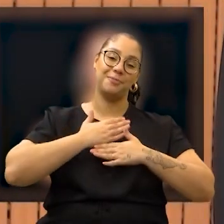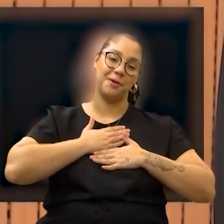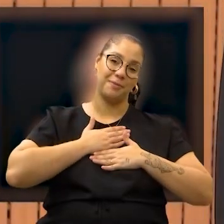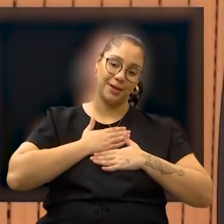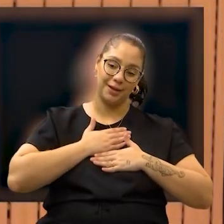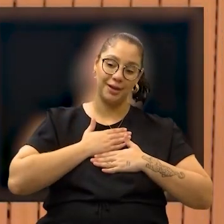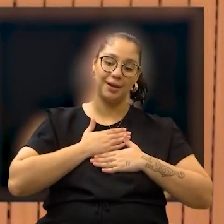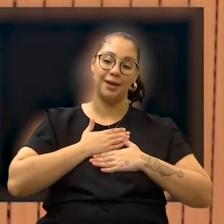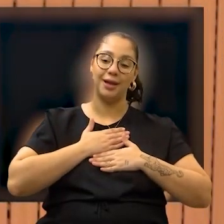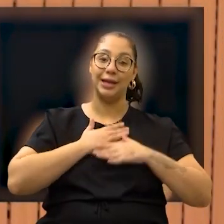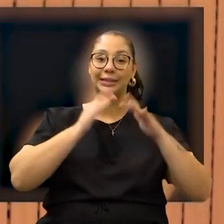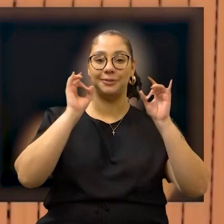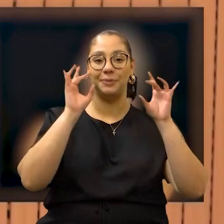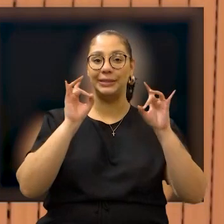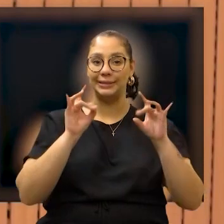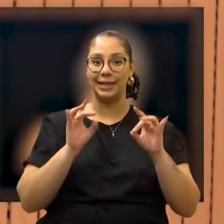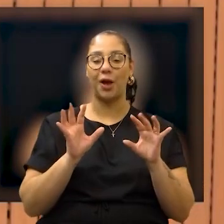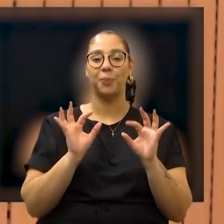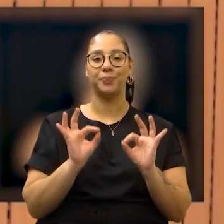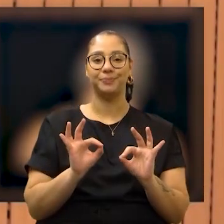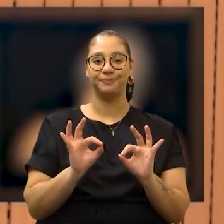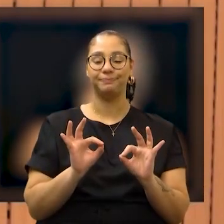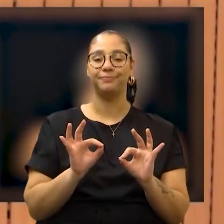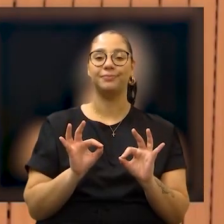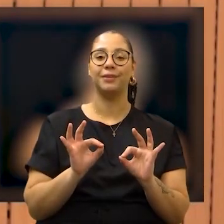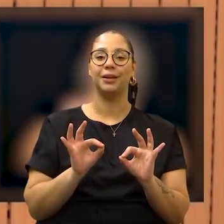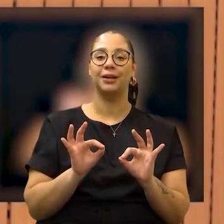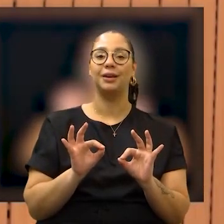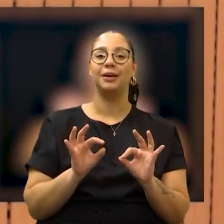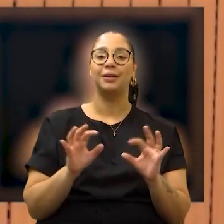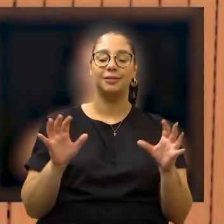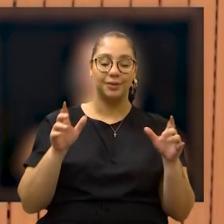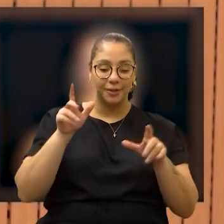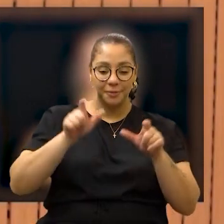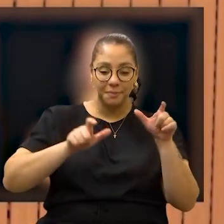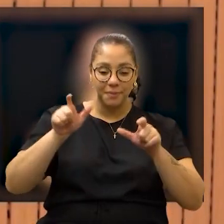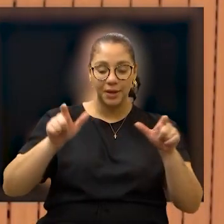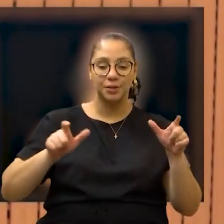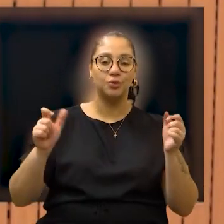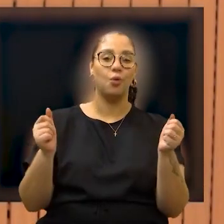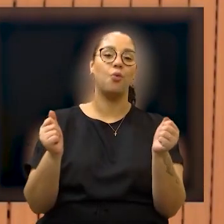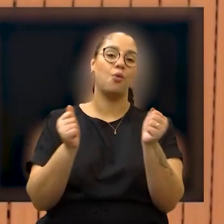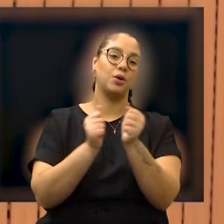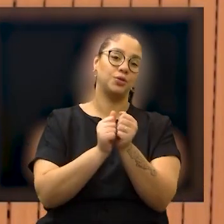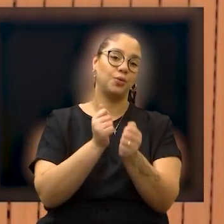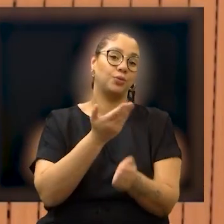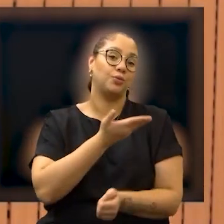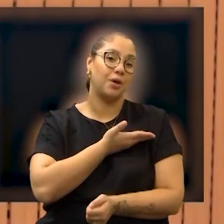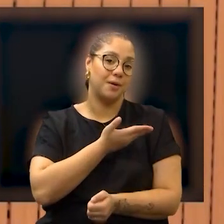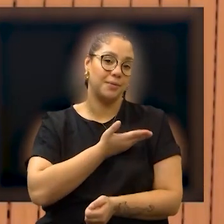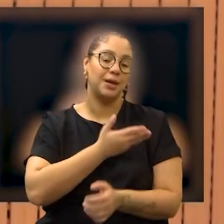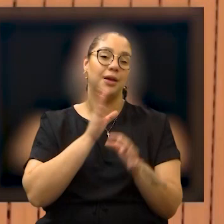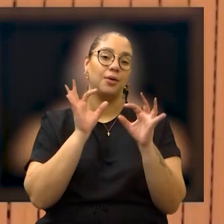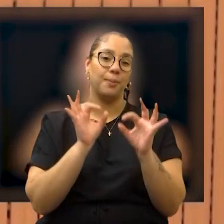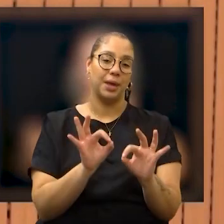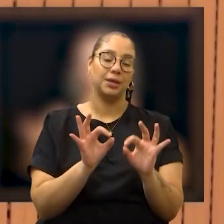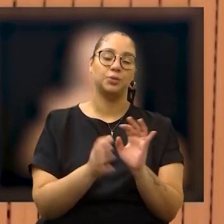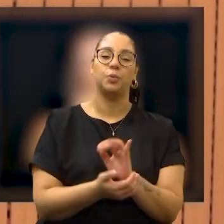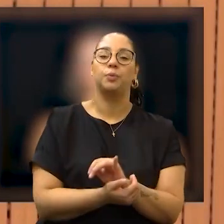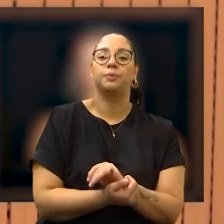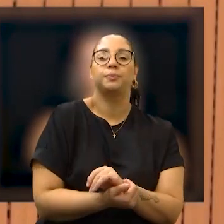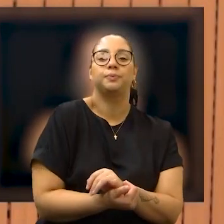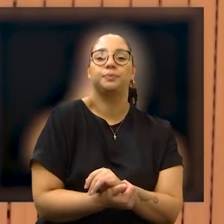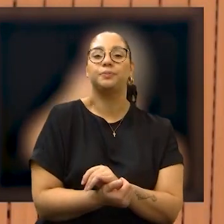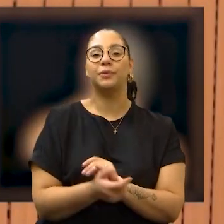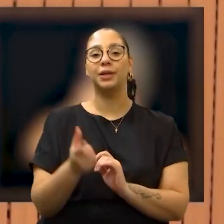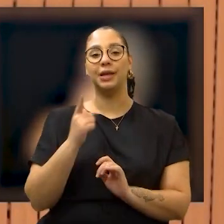um momento mais do que especial, de estar com essas pessoas amigas,